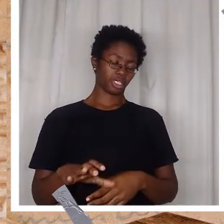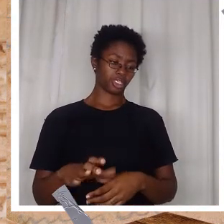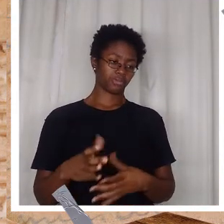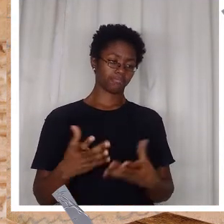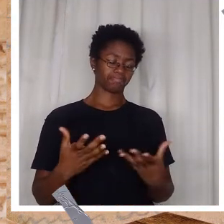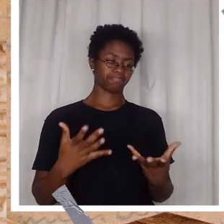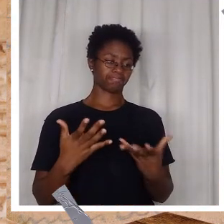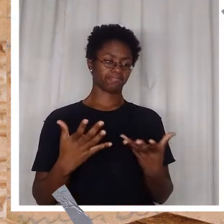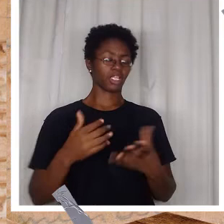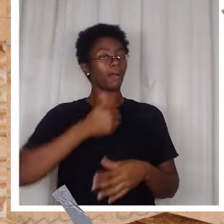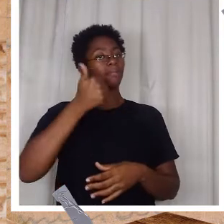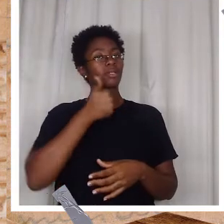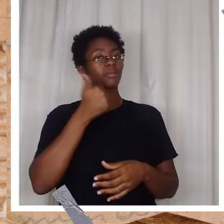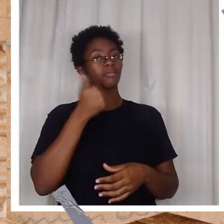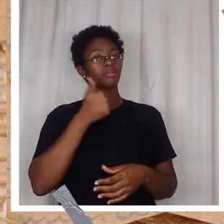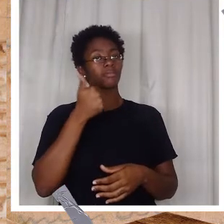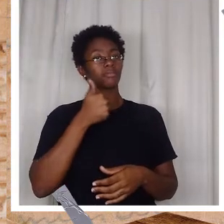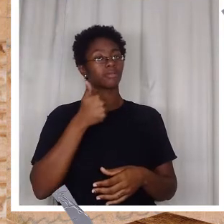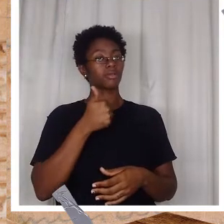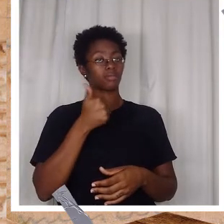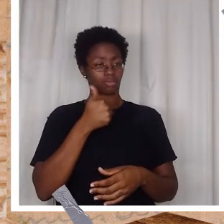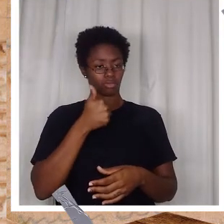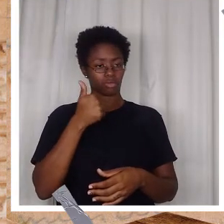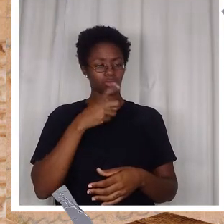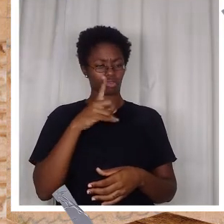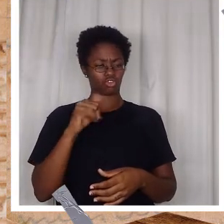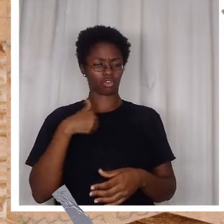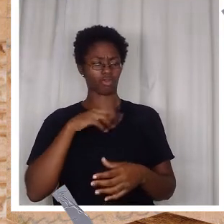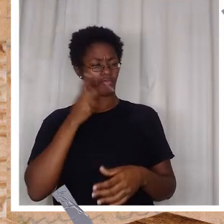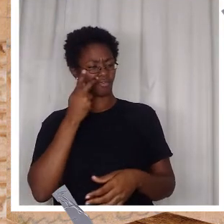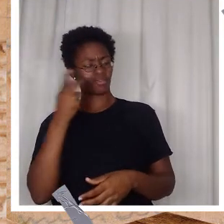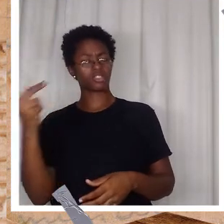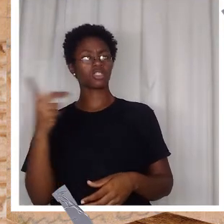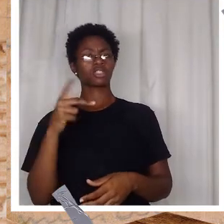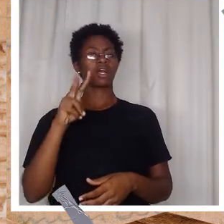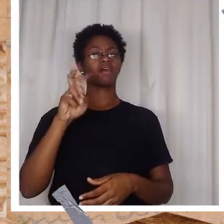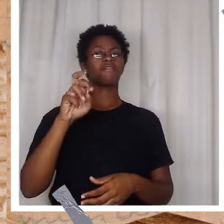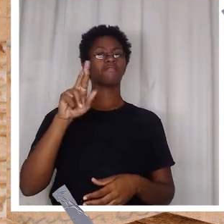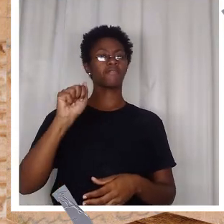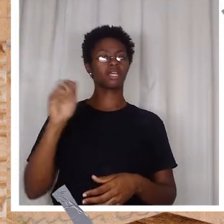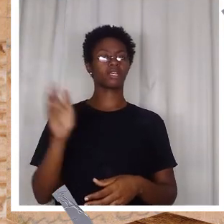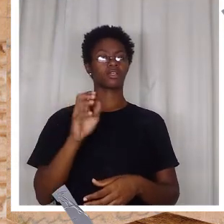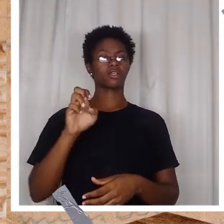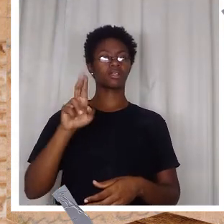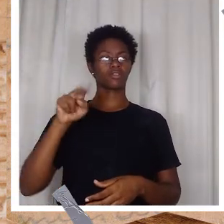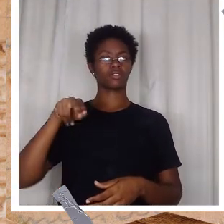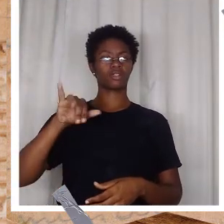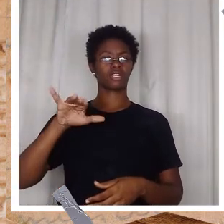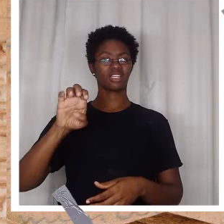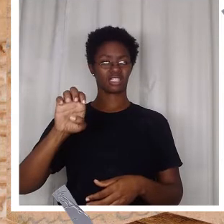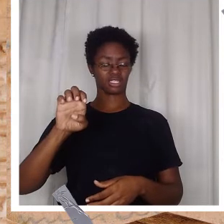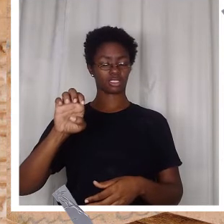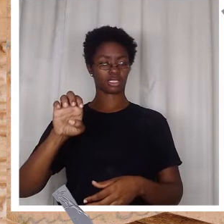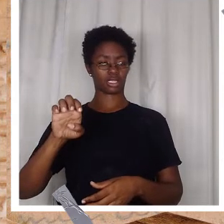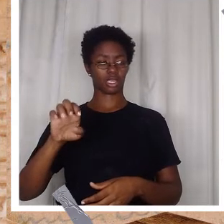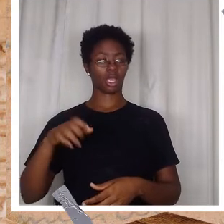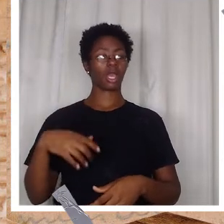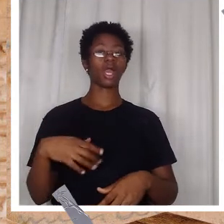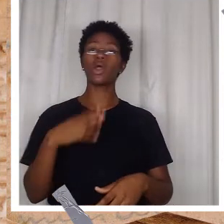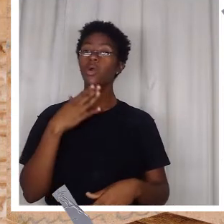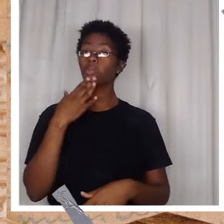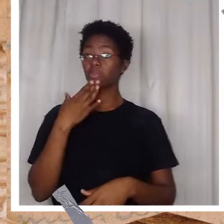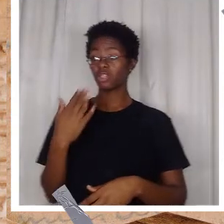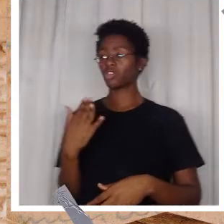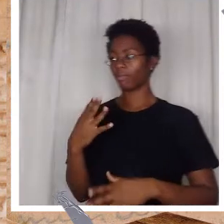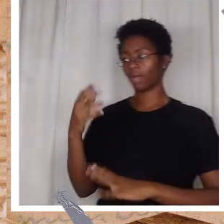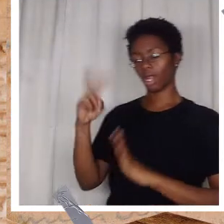A primeira vez que eu fui na casa da Vera Eunice, em 90 e alguma coisa, eu pedi para ler o texto para ela.